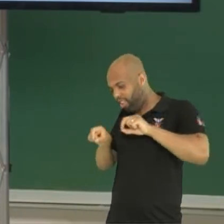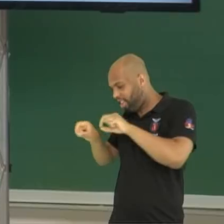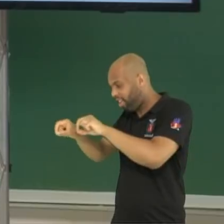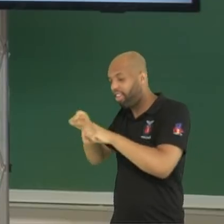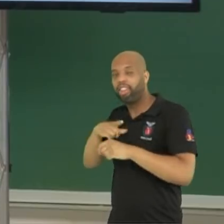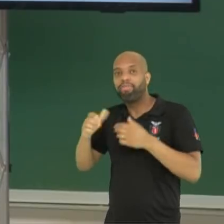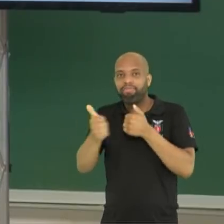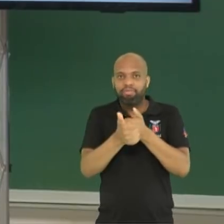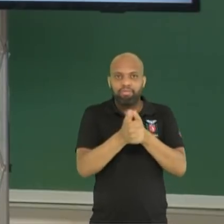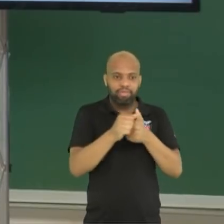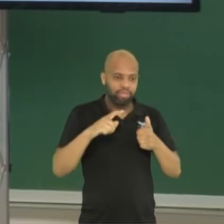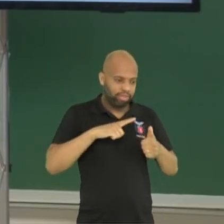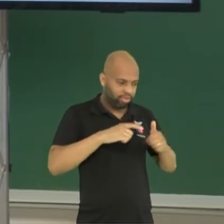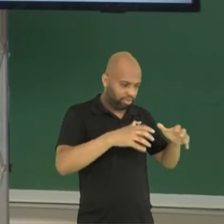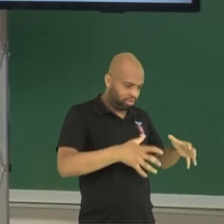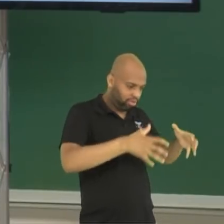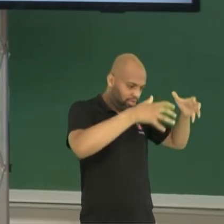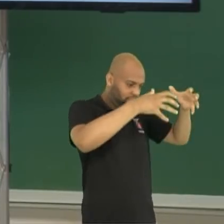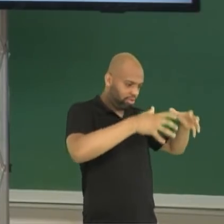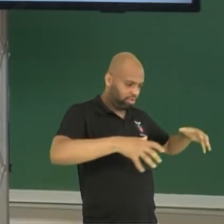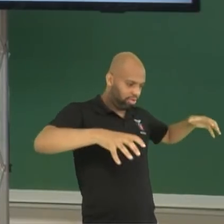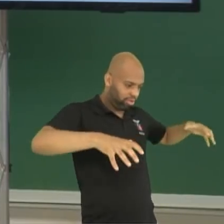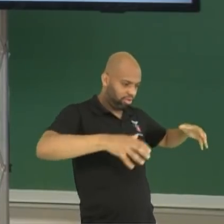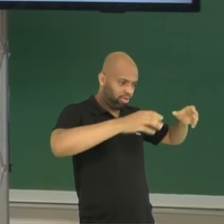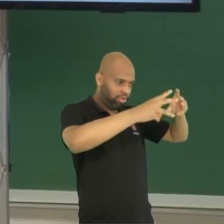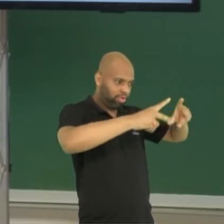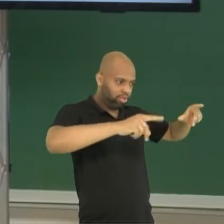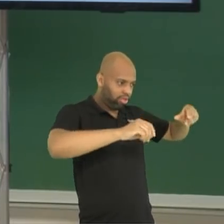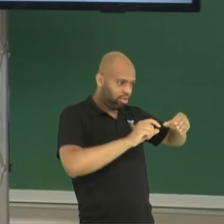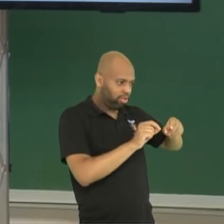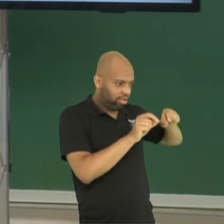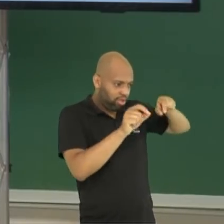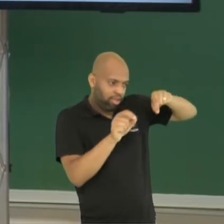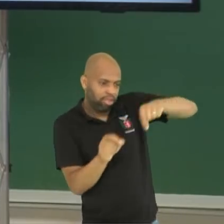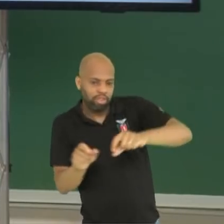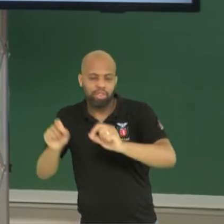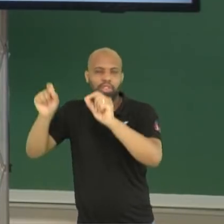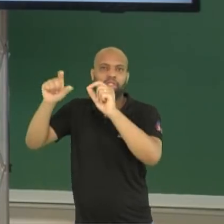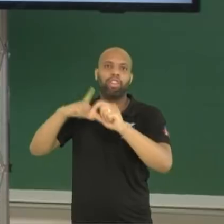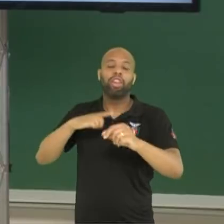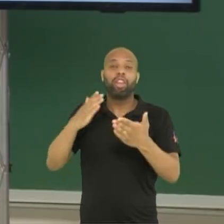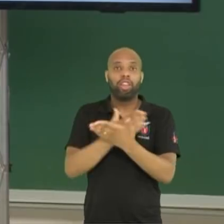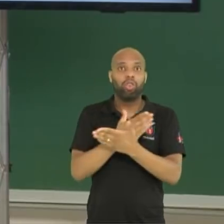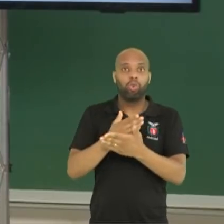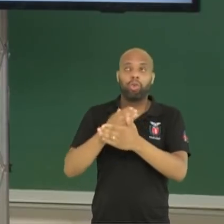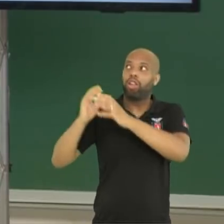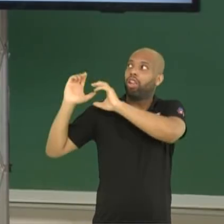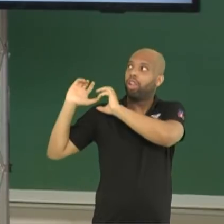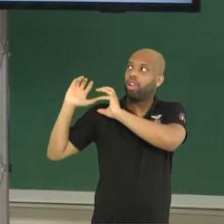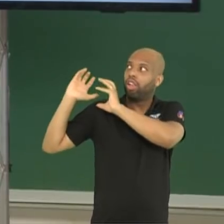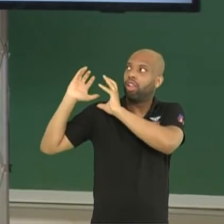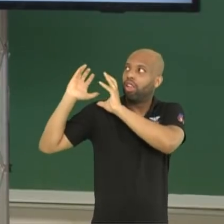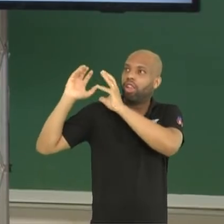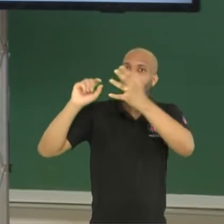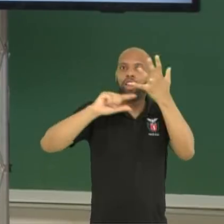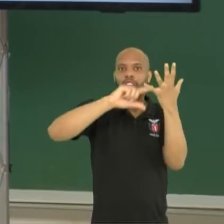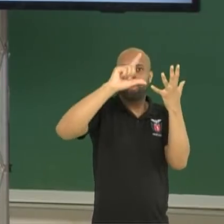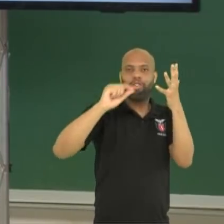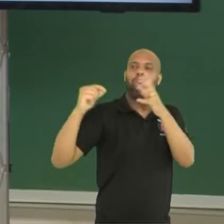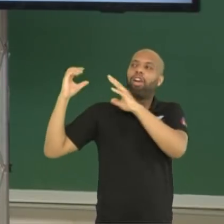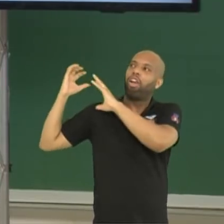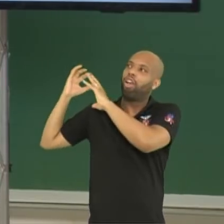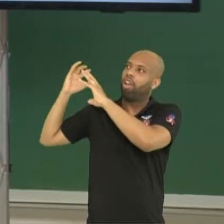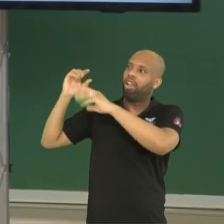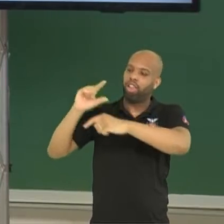como que é o trabalho, né? Ainda mais aquelas formigas carregadeiras que a gente fala, né? Elas carregam pedacinhos de folhinha ali para se